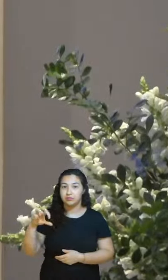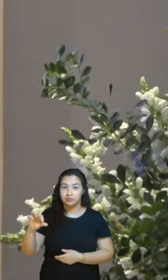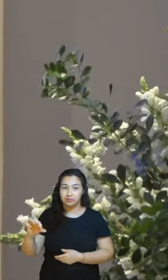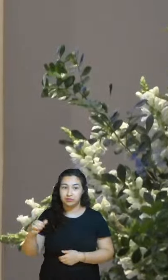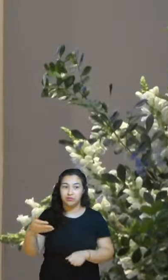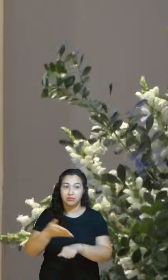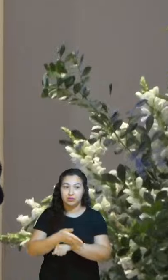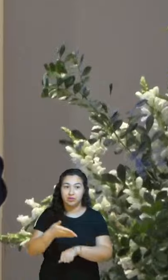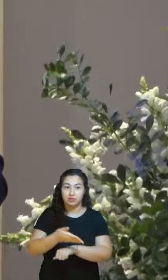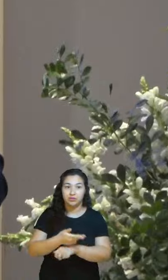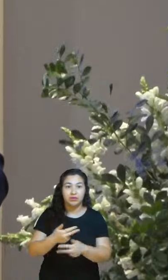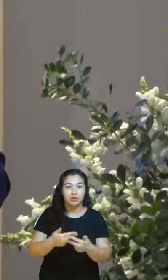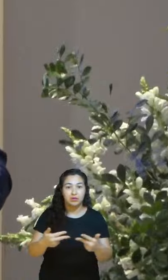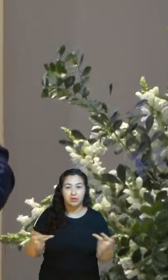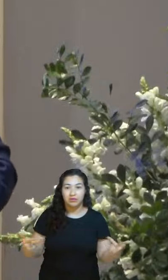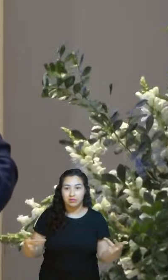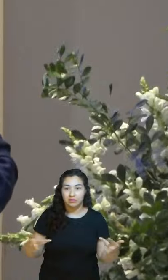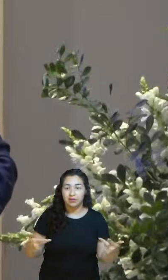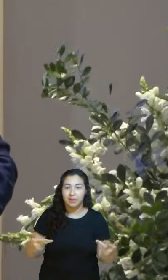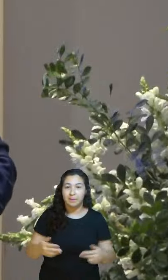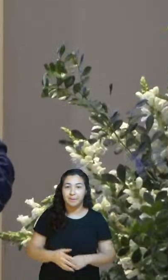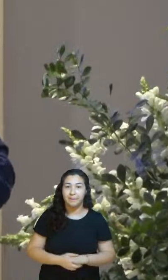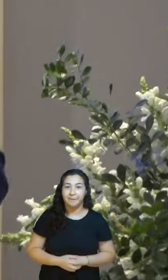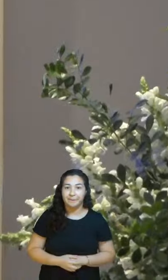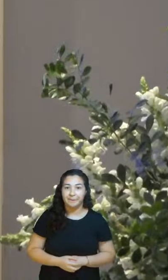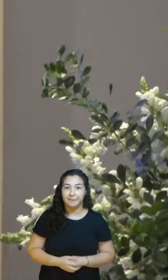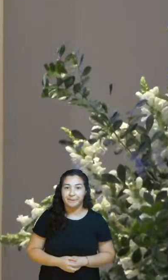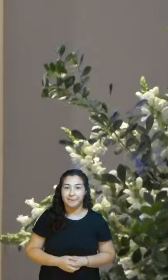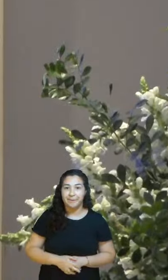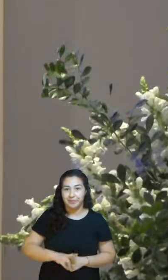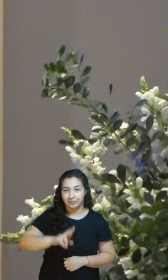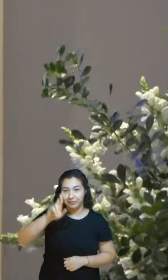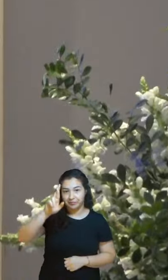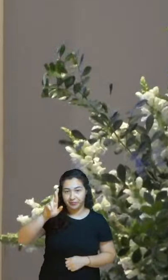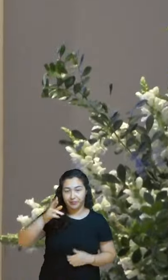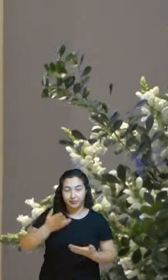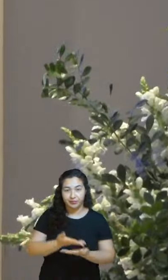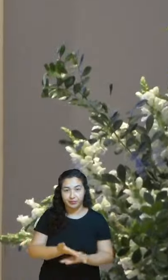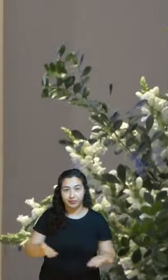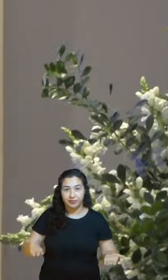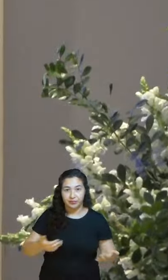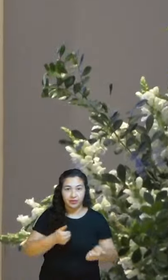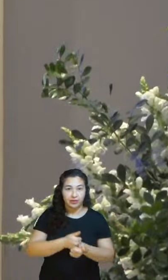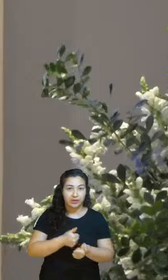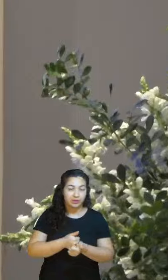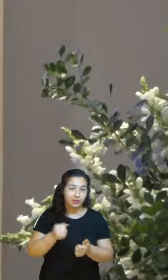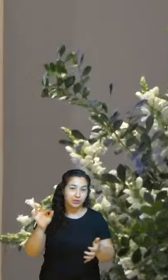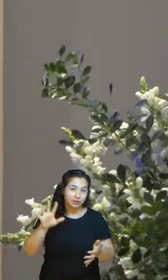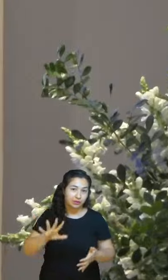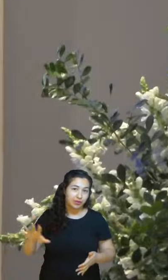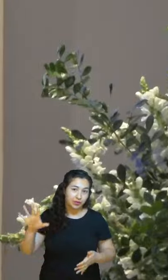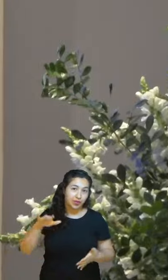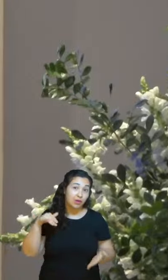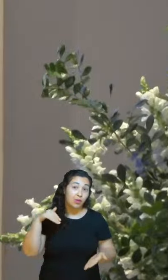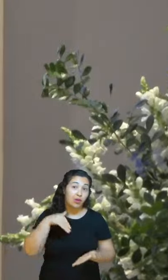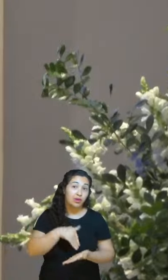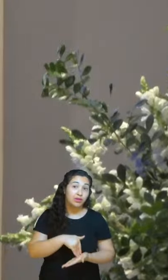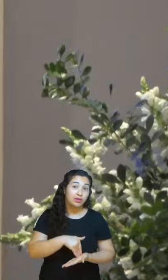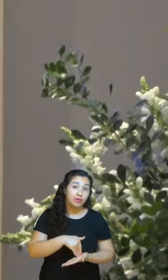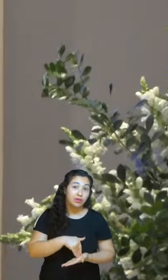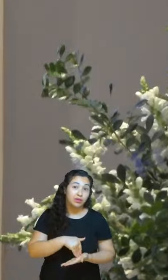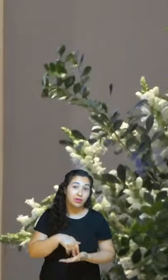coordenadorias junto ao Tribunal de Justiça de Santa de Tribunal Regional Federal até ocupar o cargo